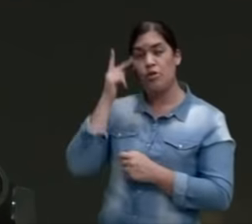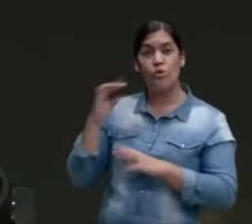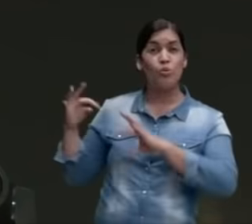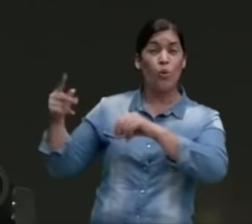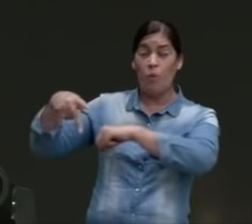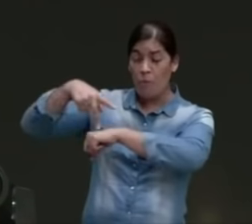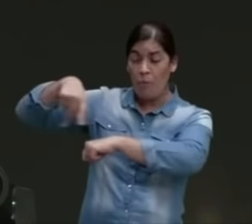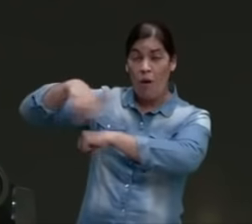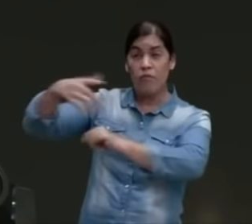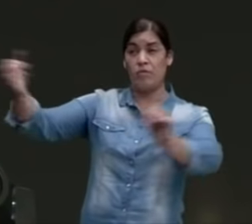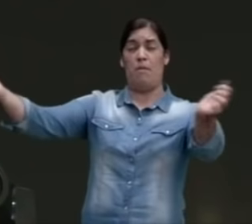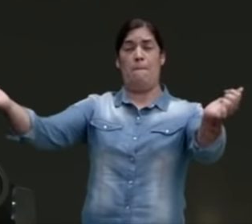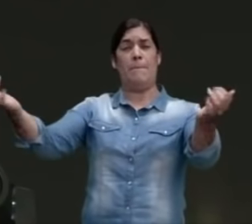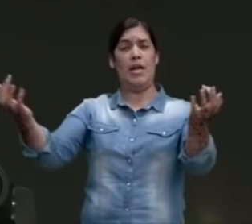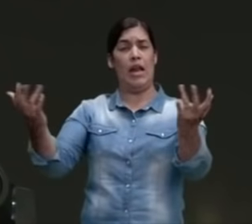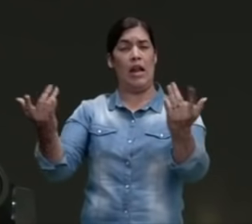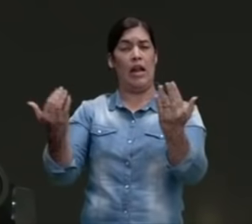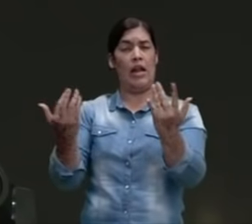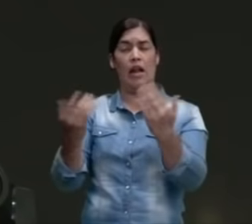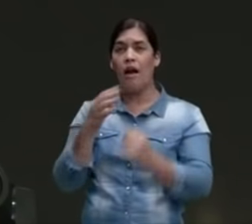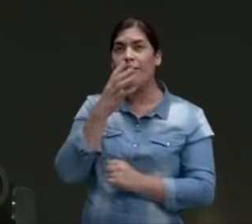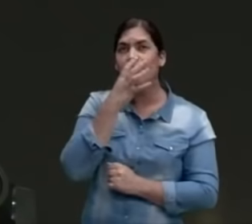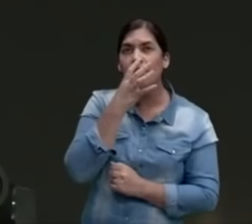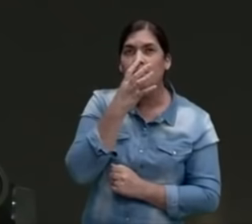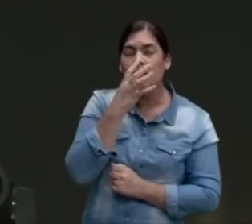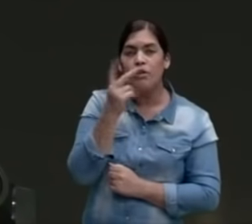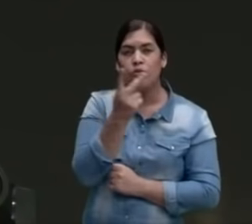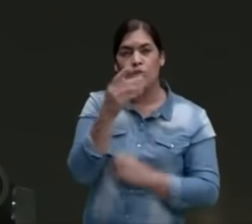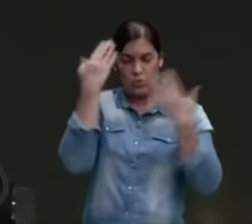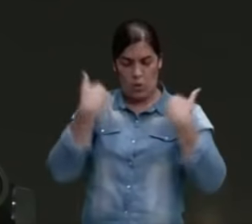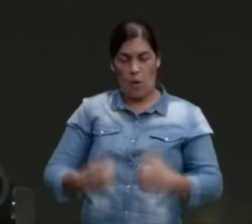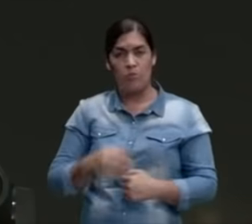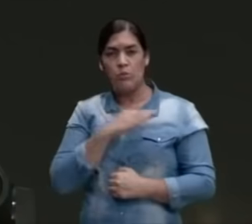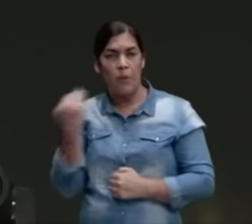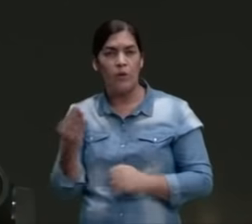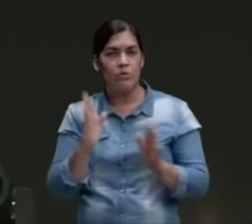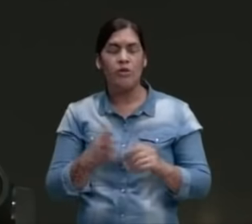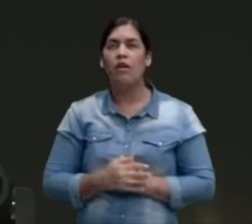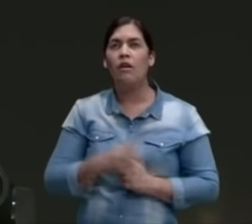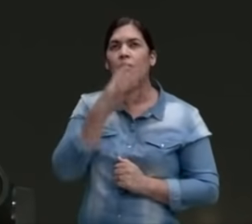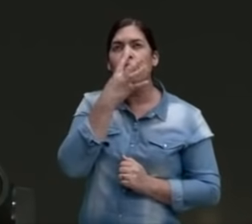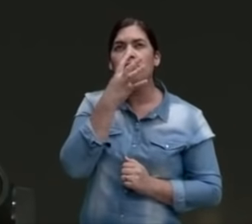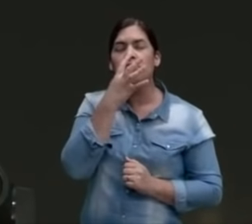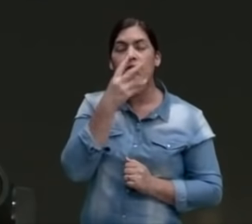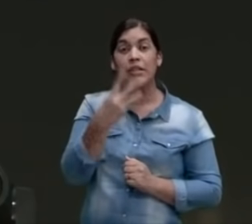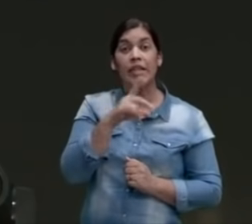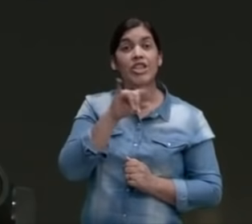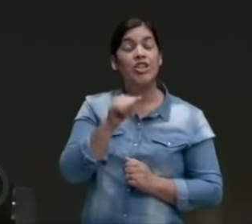nações contemplarão os seus cadáveres. Ou seja, durante aqueles dias ali, os